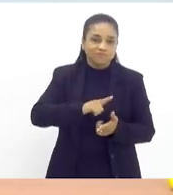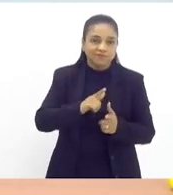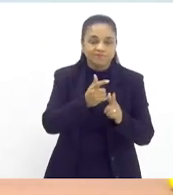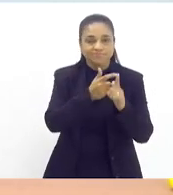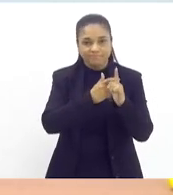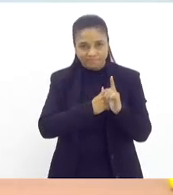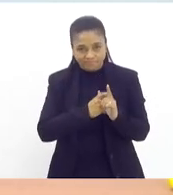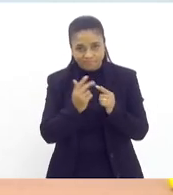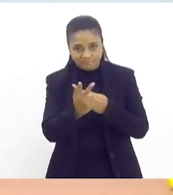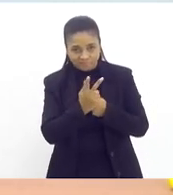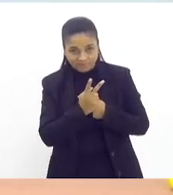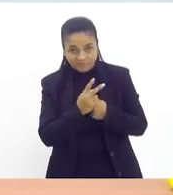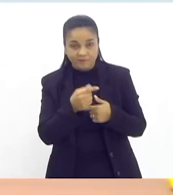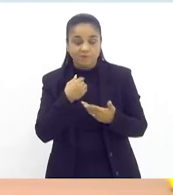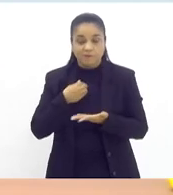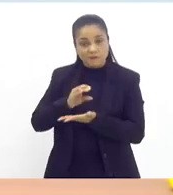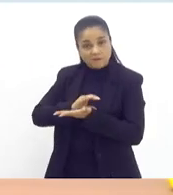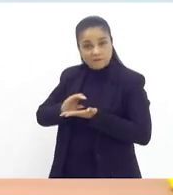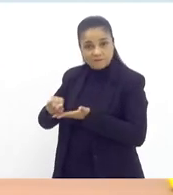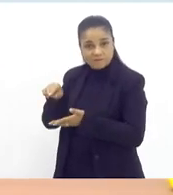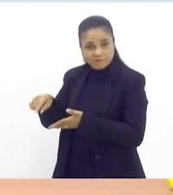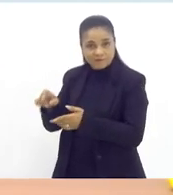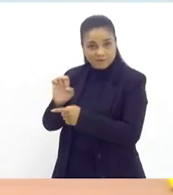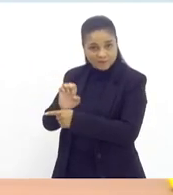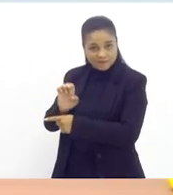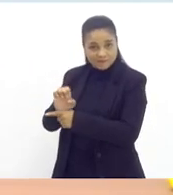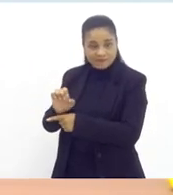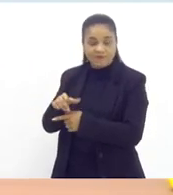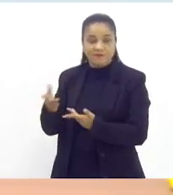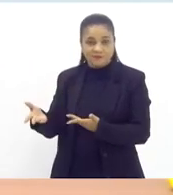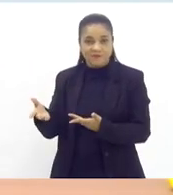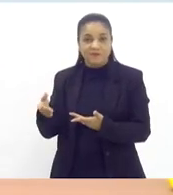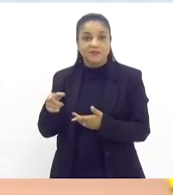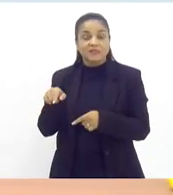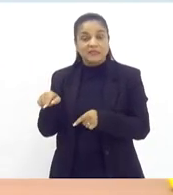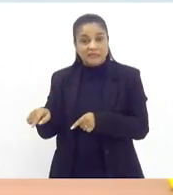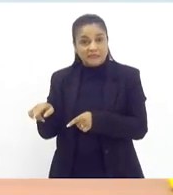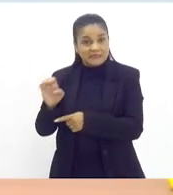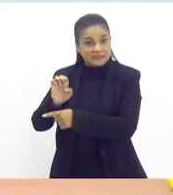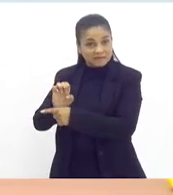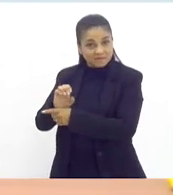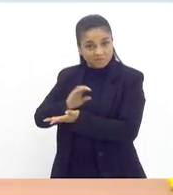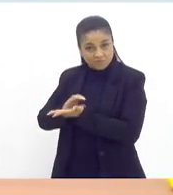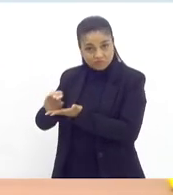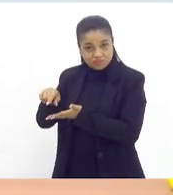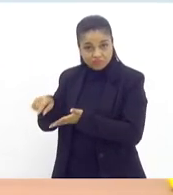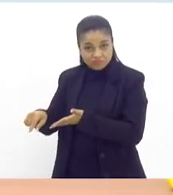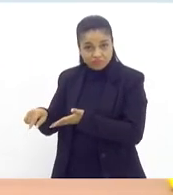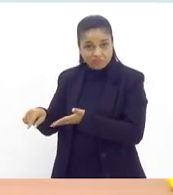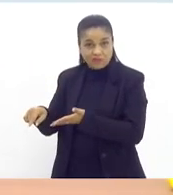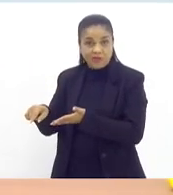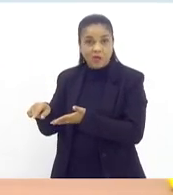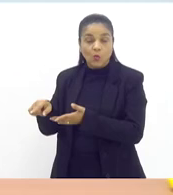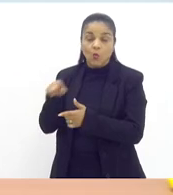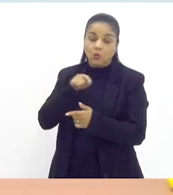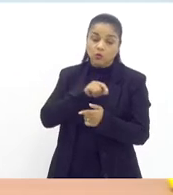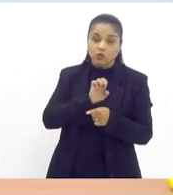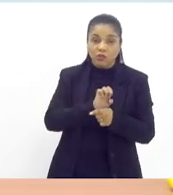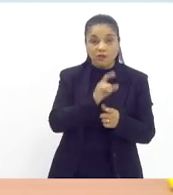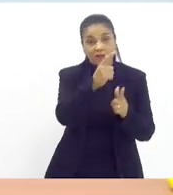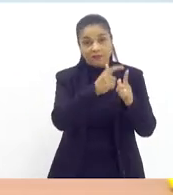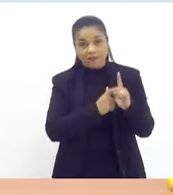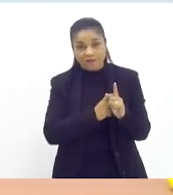têm a receber liquidamente. Agora, os estados que têm a receber liquidamente correm o risco de repente, os estados que estão devendo não aportarem o